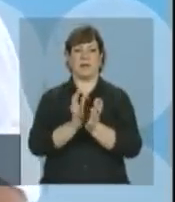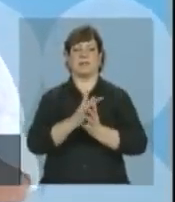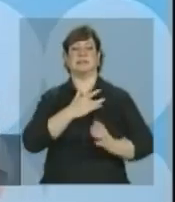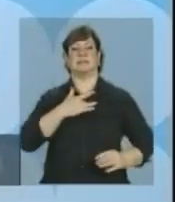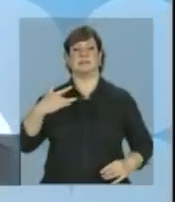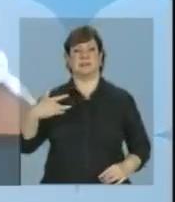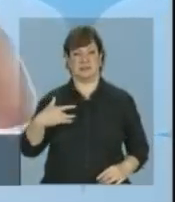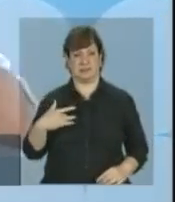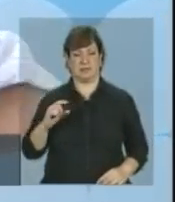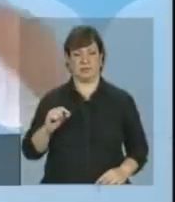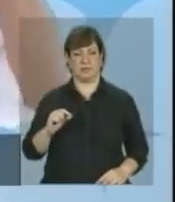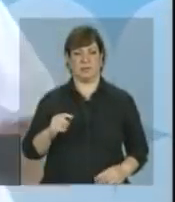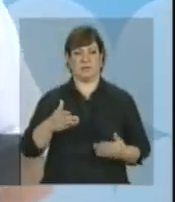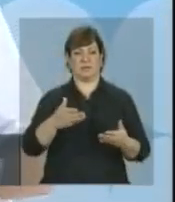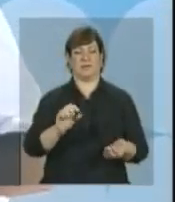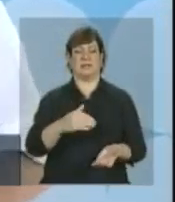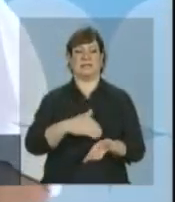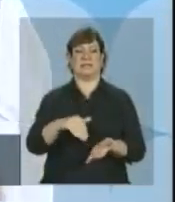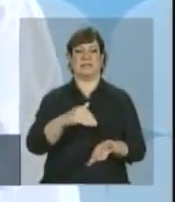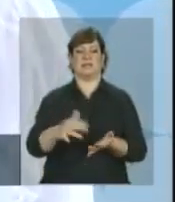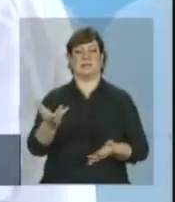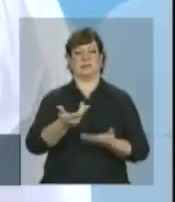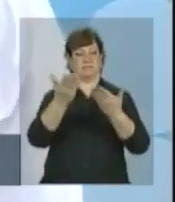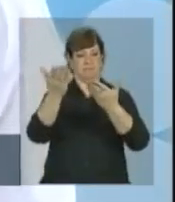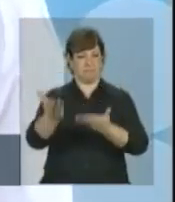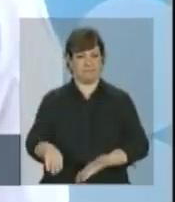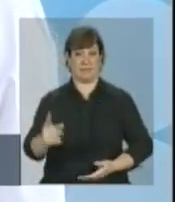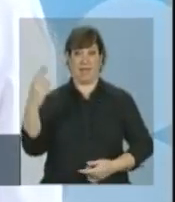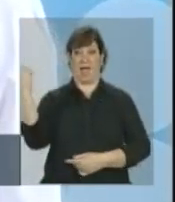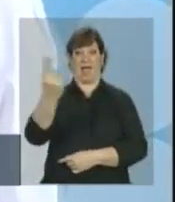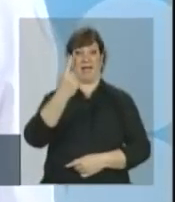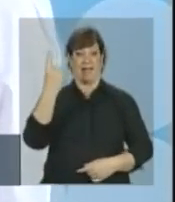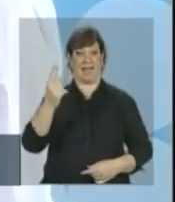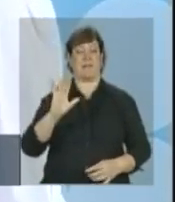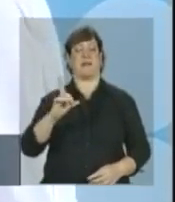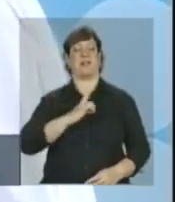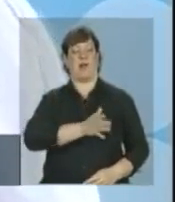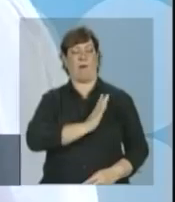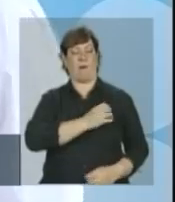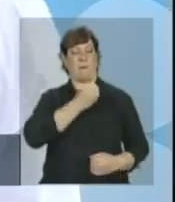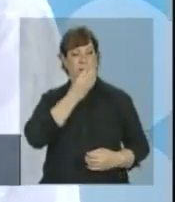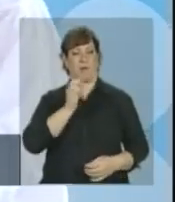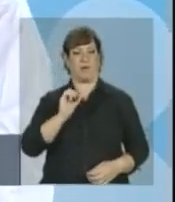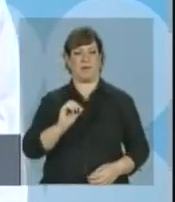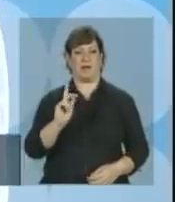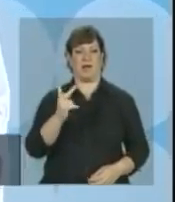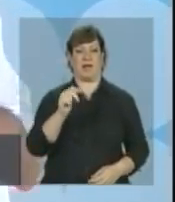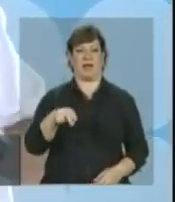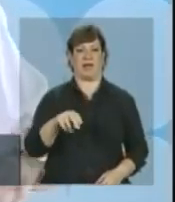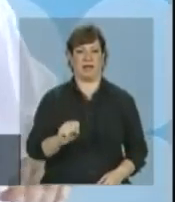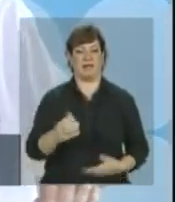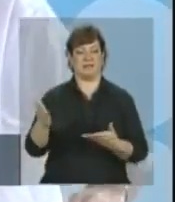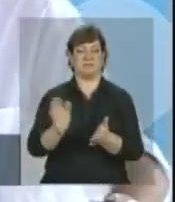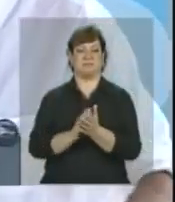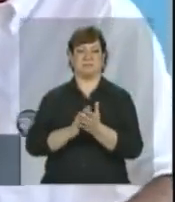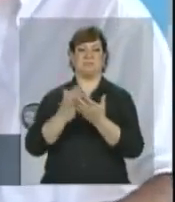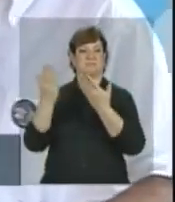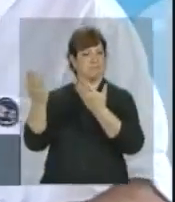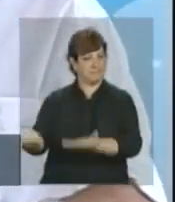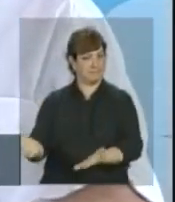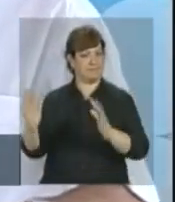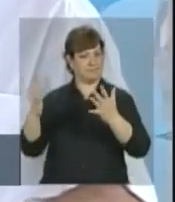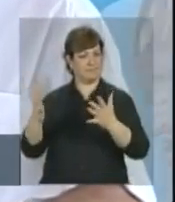na figura desse grande secretário, não só no tamanho, mas no coração e na competência, o nosso Hans Doma, uma salva de palmas para